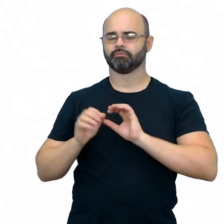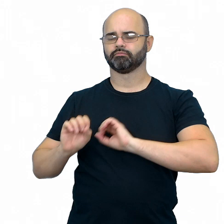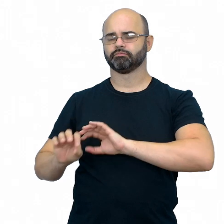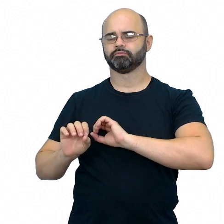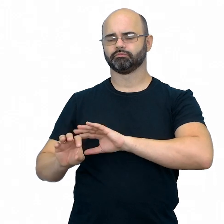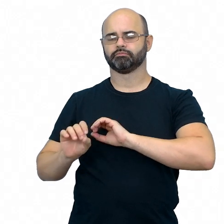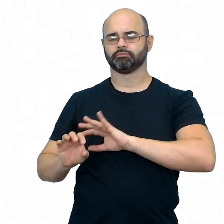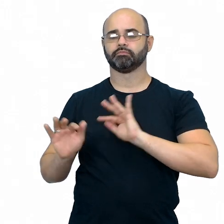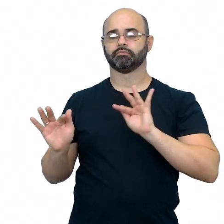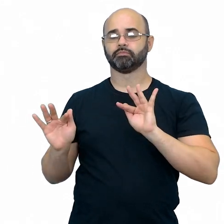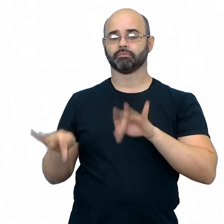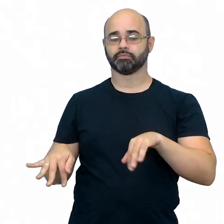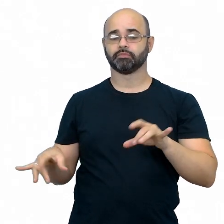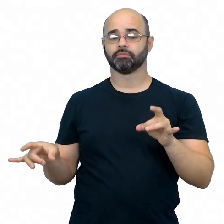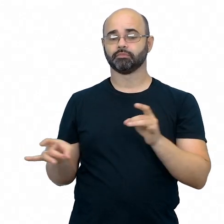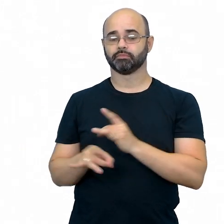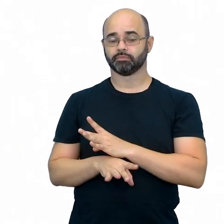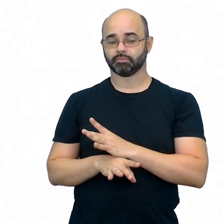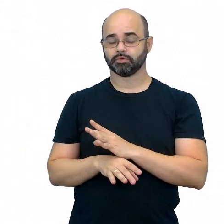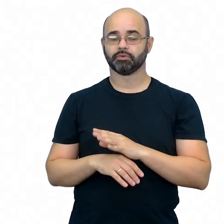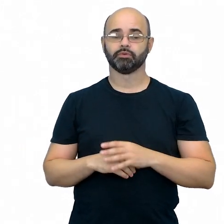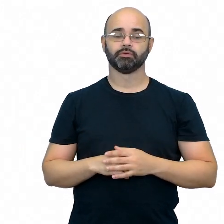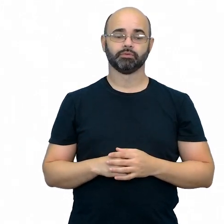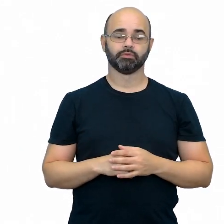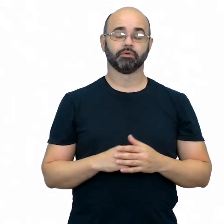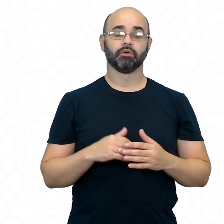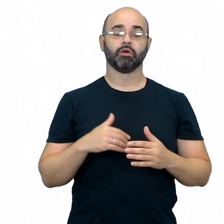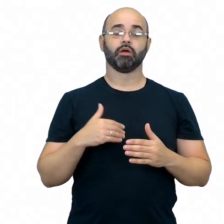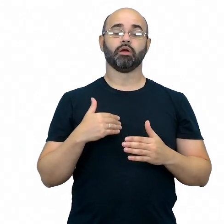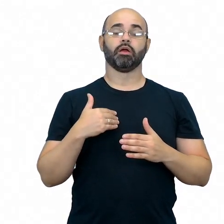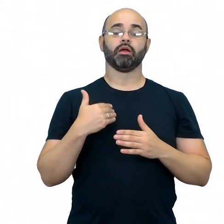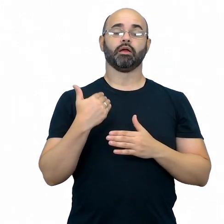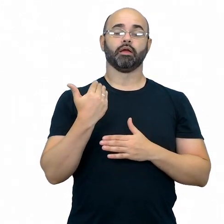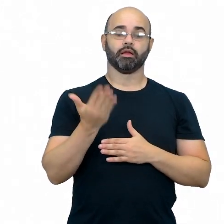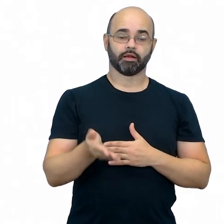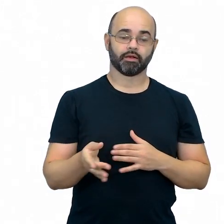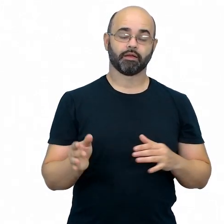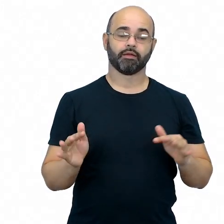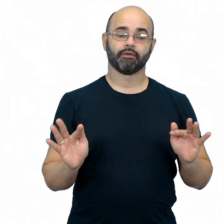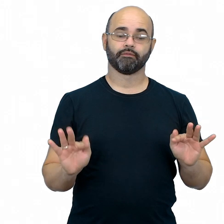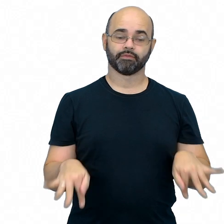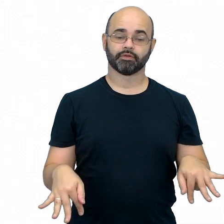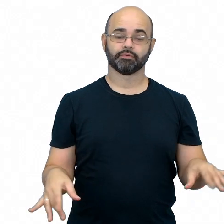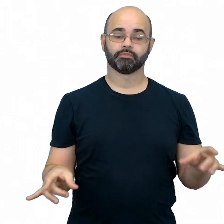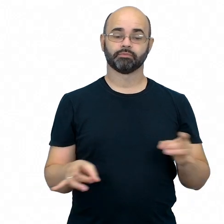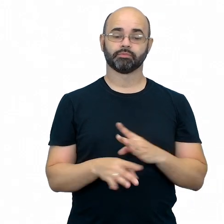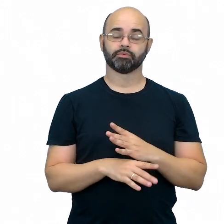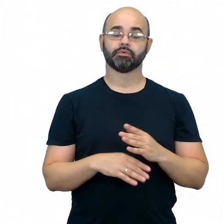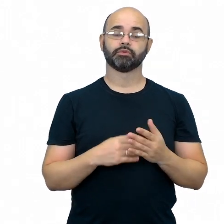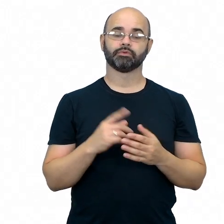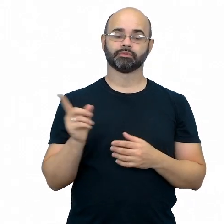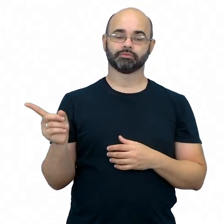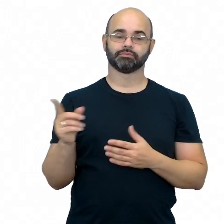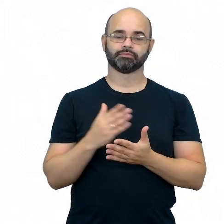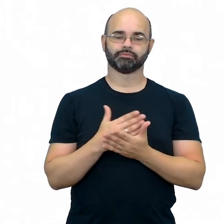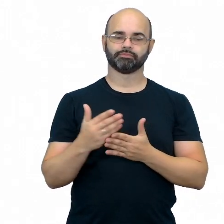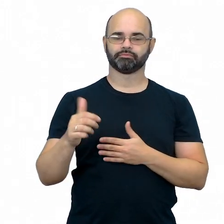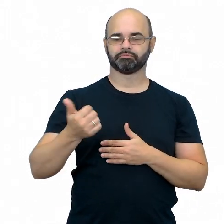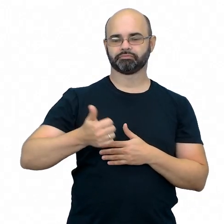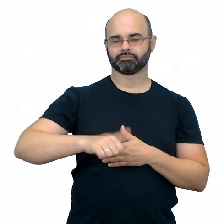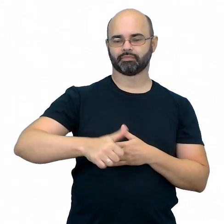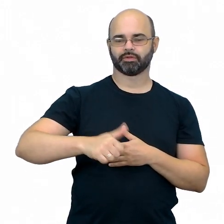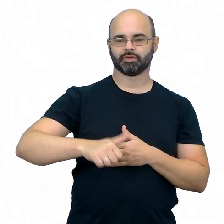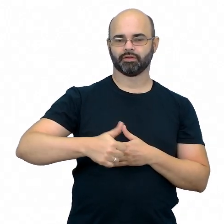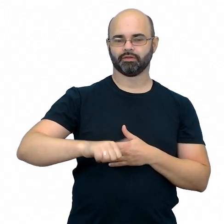momento de finalizar, né? Nós saímos da sistematização e agora nós precisamos caminhar para essa avaliação, para esse momento